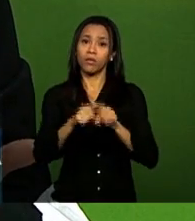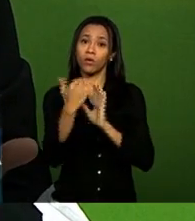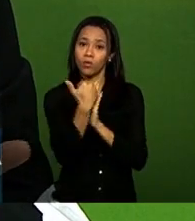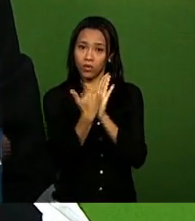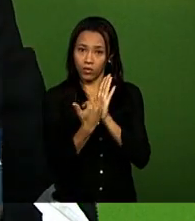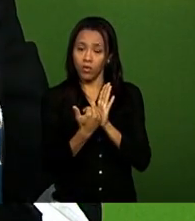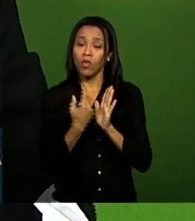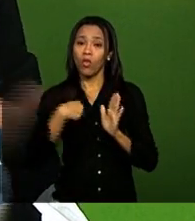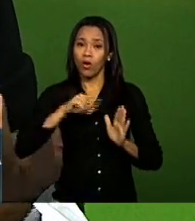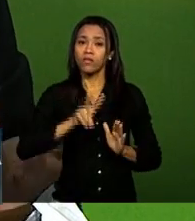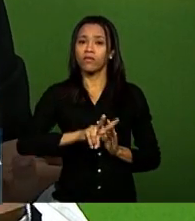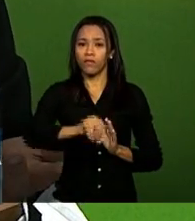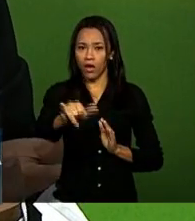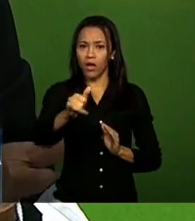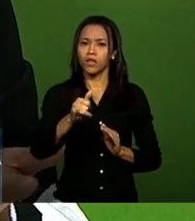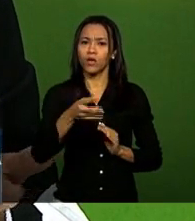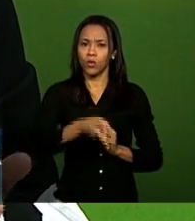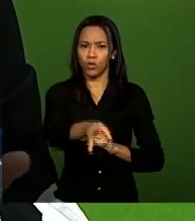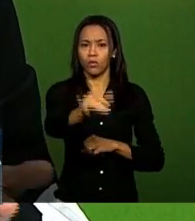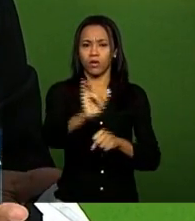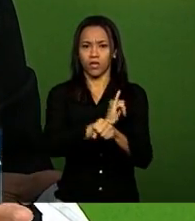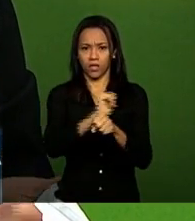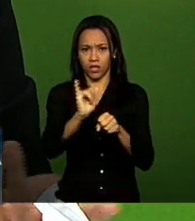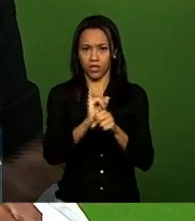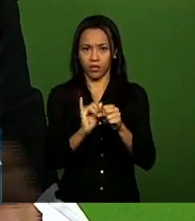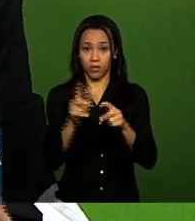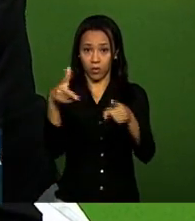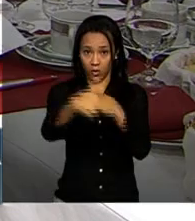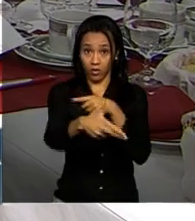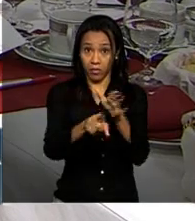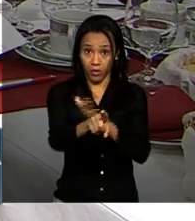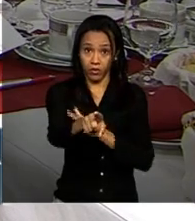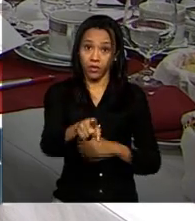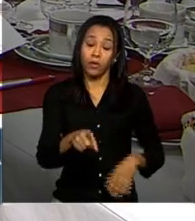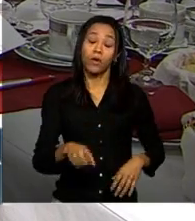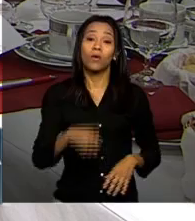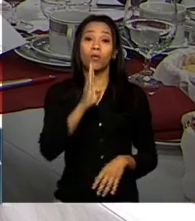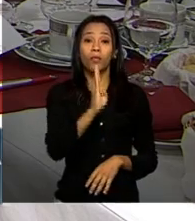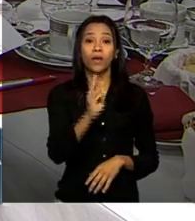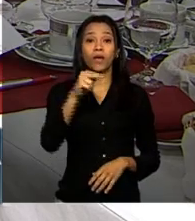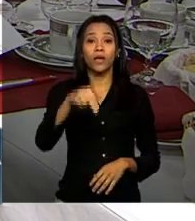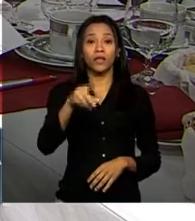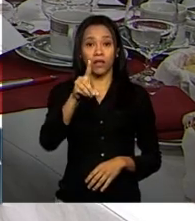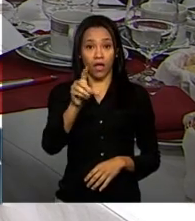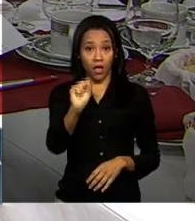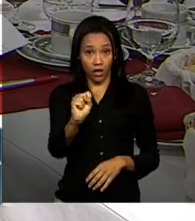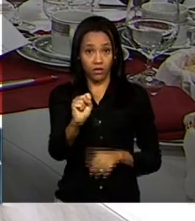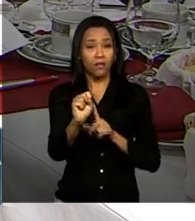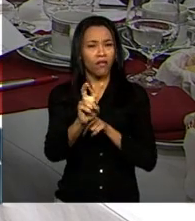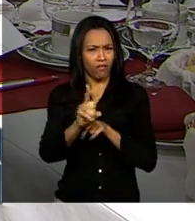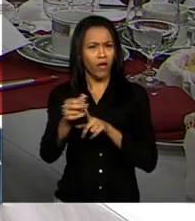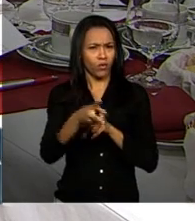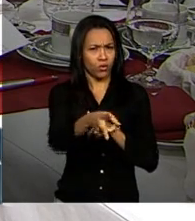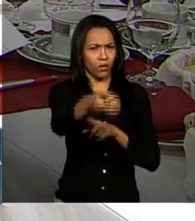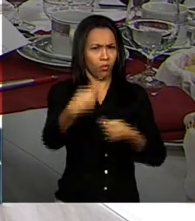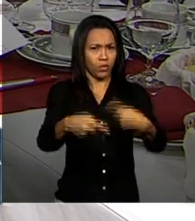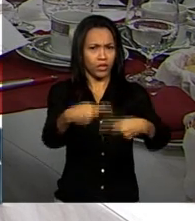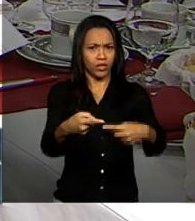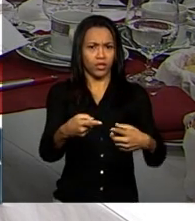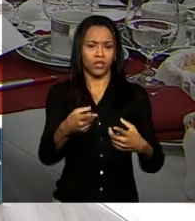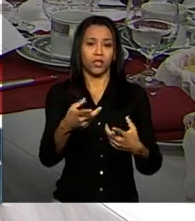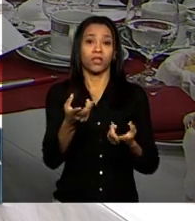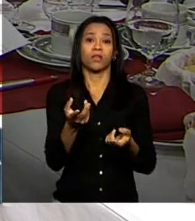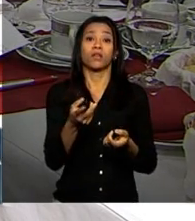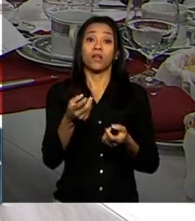estratégia mas o bns por exemplo perdão o BNDS por exemplo vai continuar suas políticas que todas as políticas de